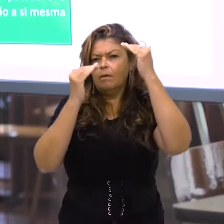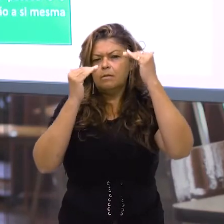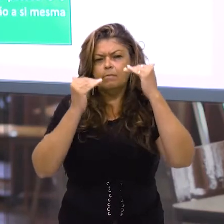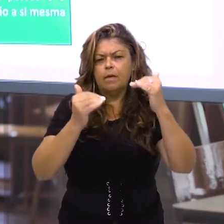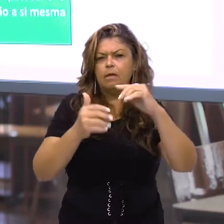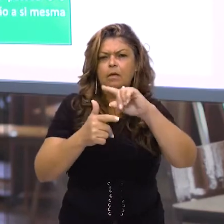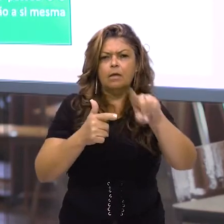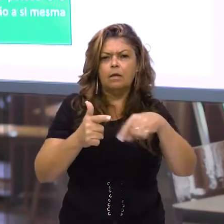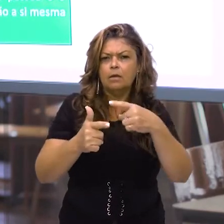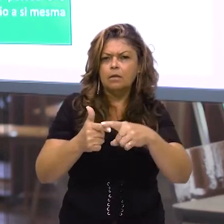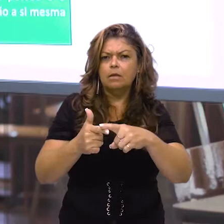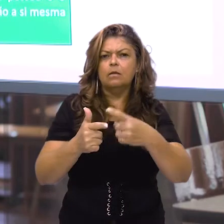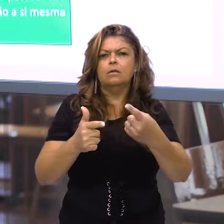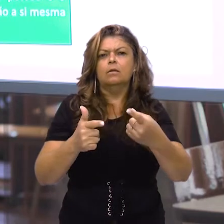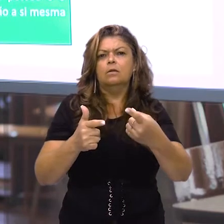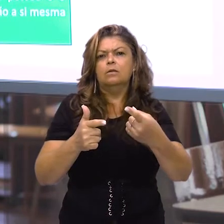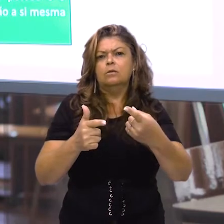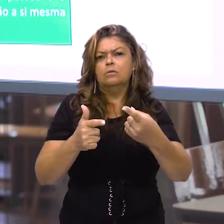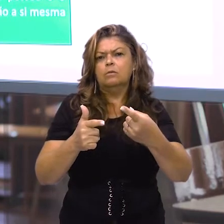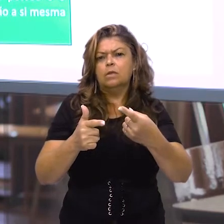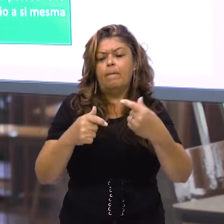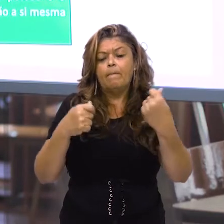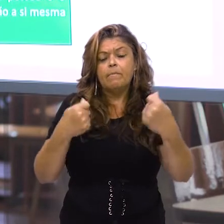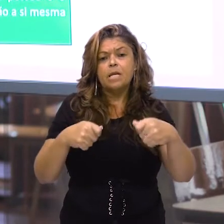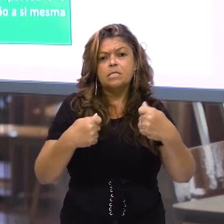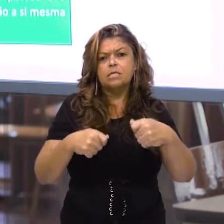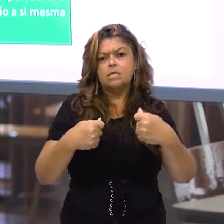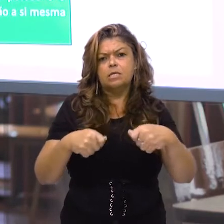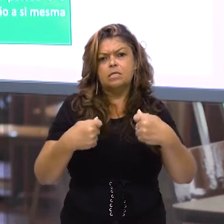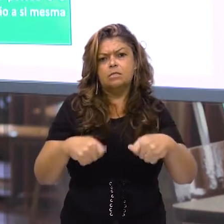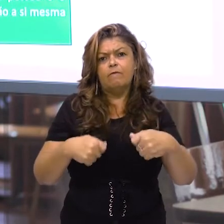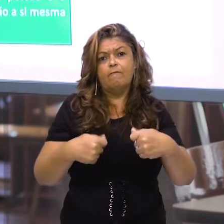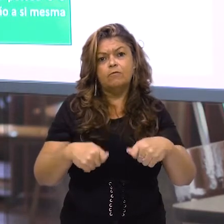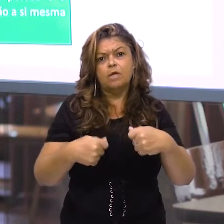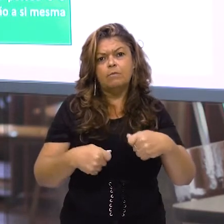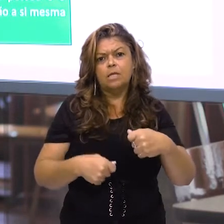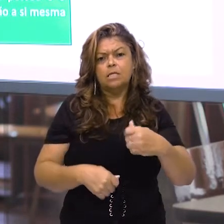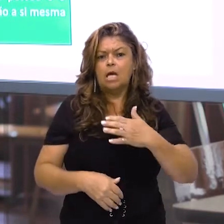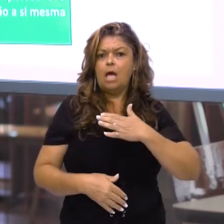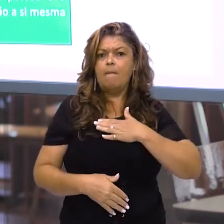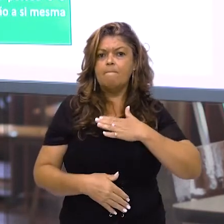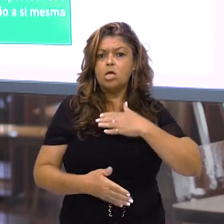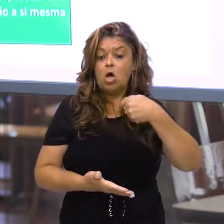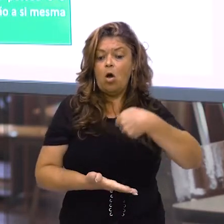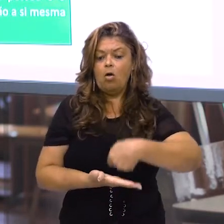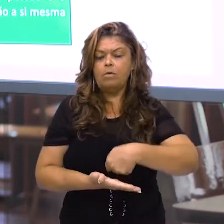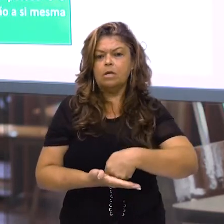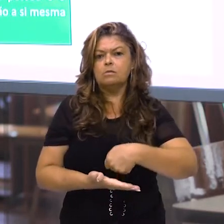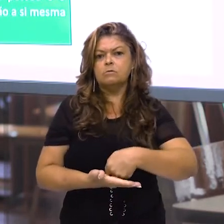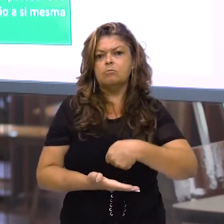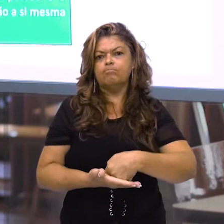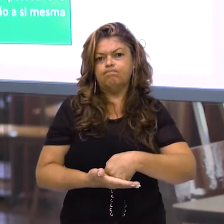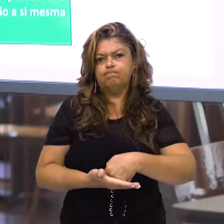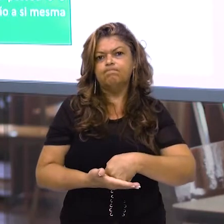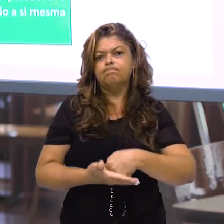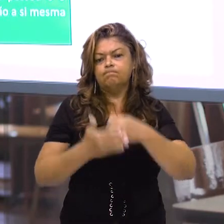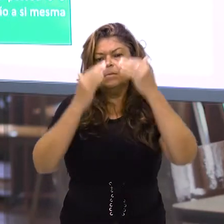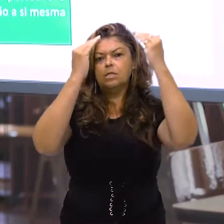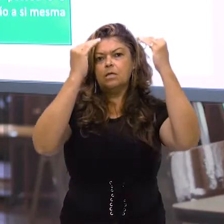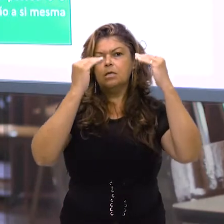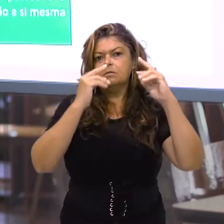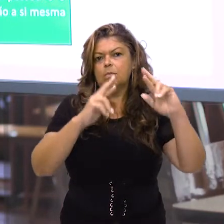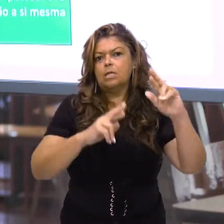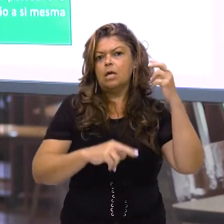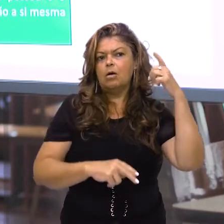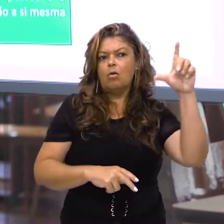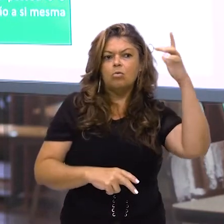surge aí, incluindo a ideia da alteridade como mais um princípio para servir aí de parâmetro para você